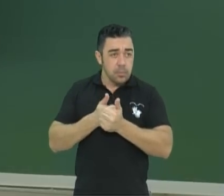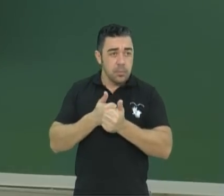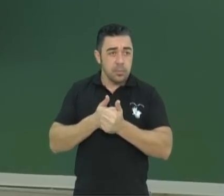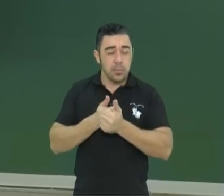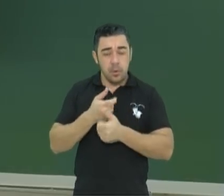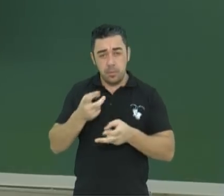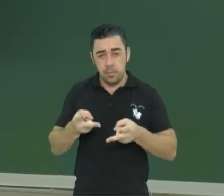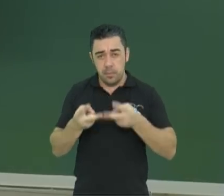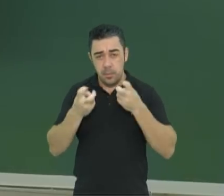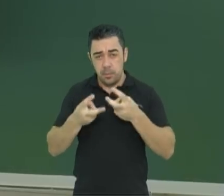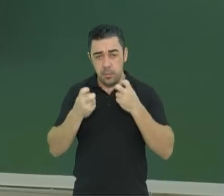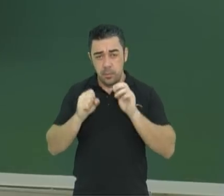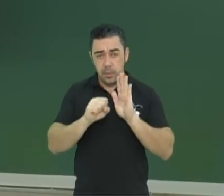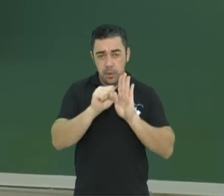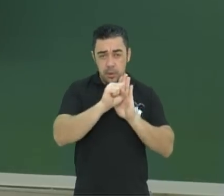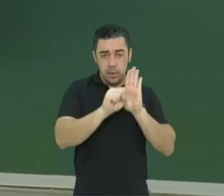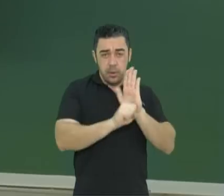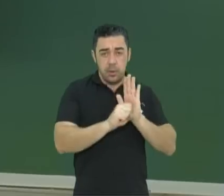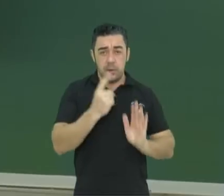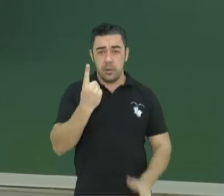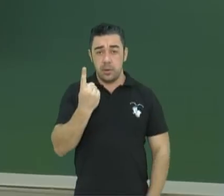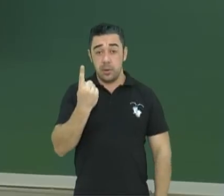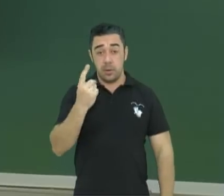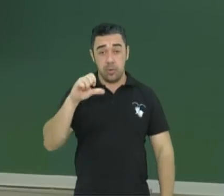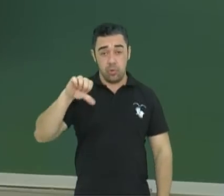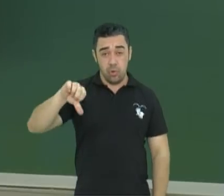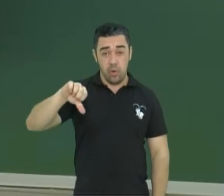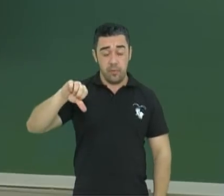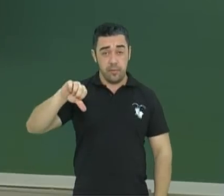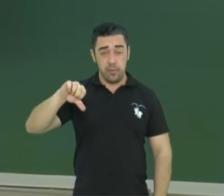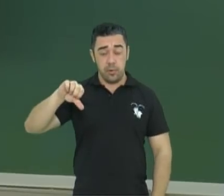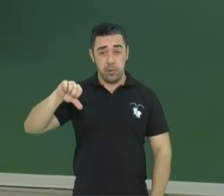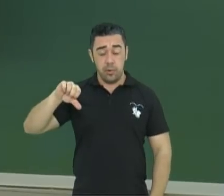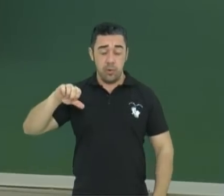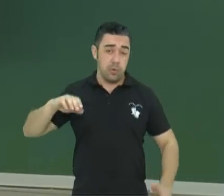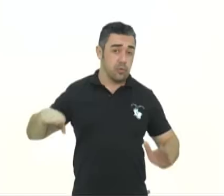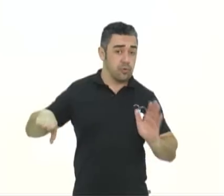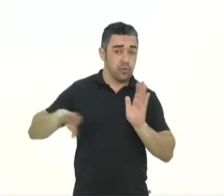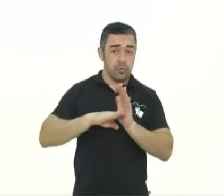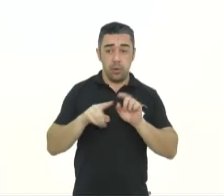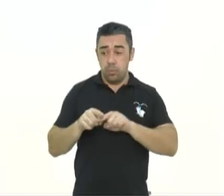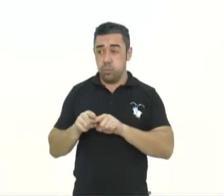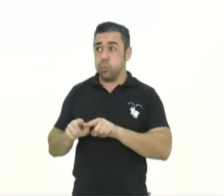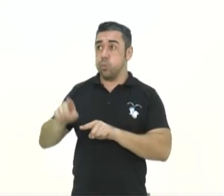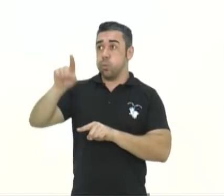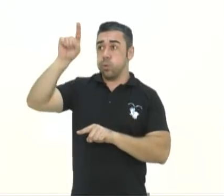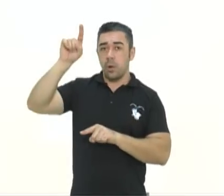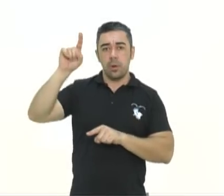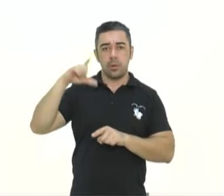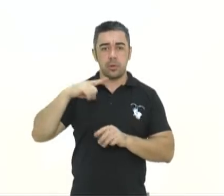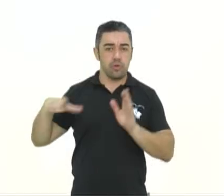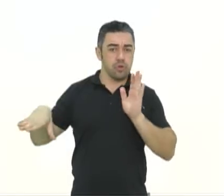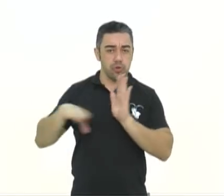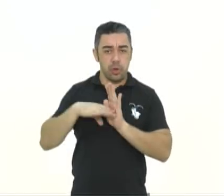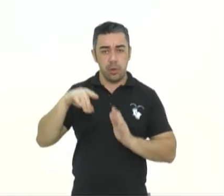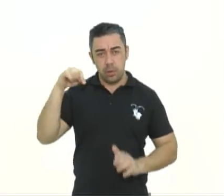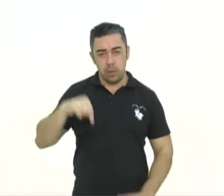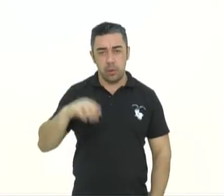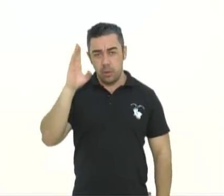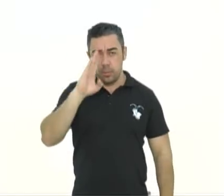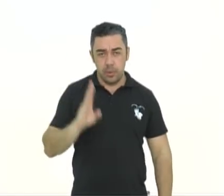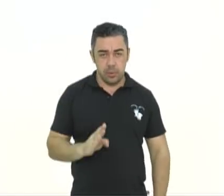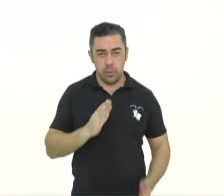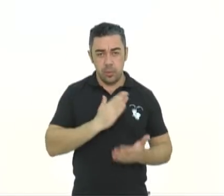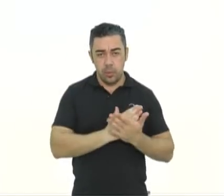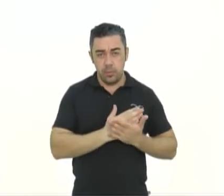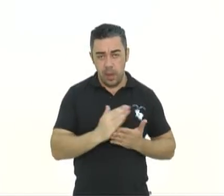e percebam que no século XIX a gente tem uma entrada muito grande desses negros aqui no Brasil para serem escravizados, né? Então